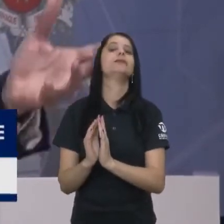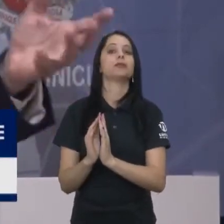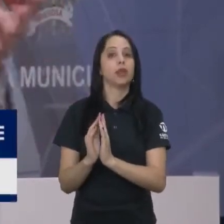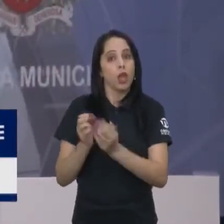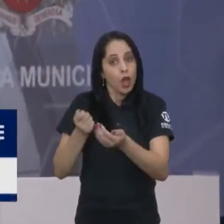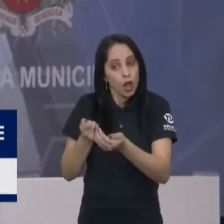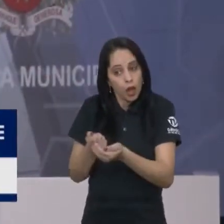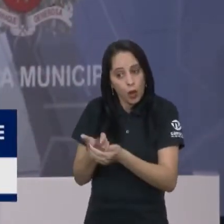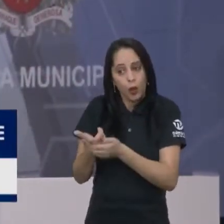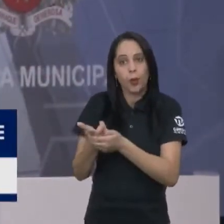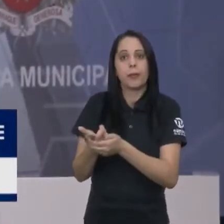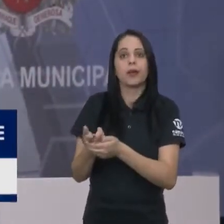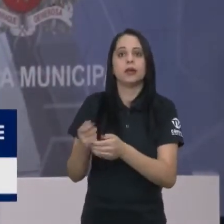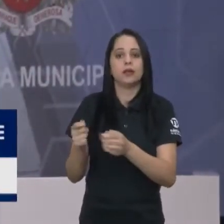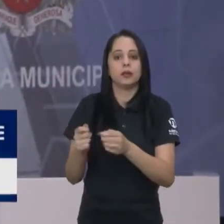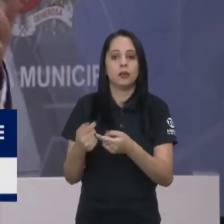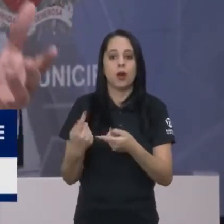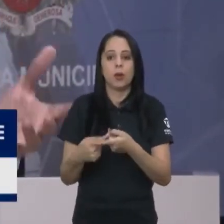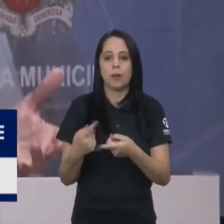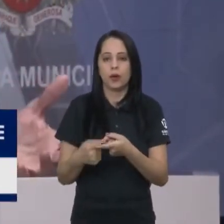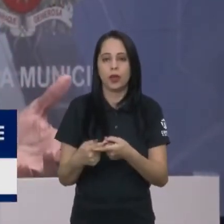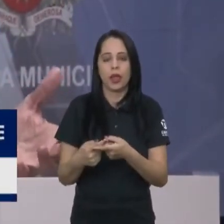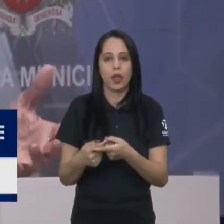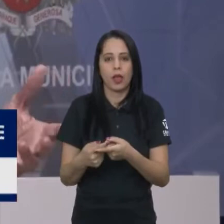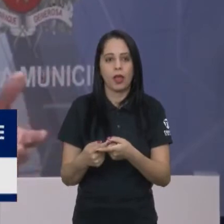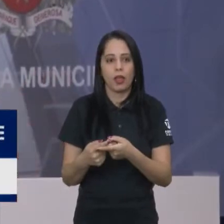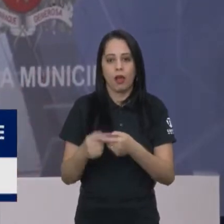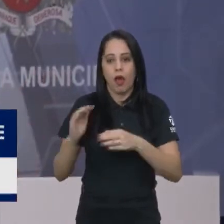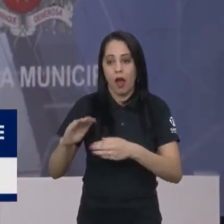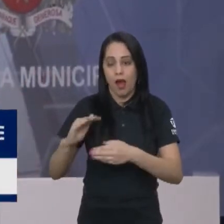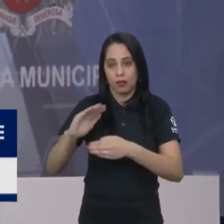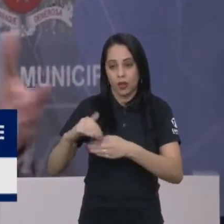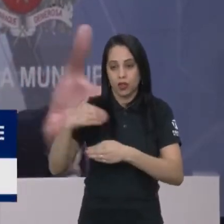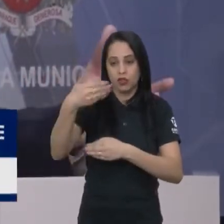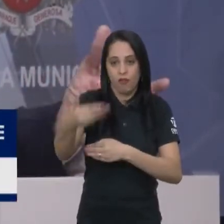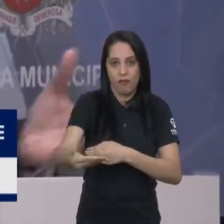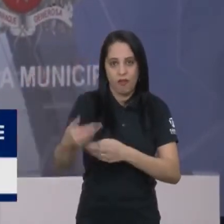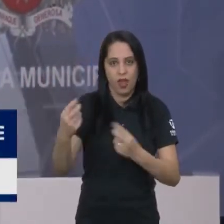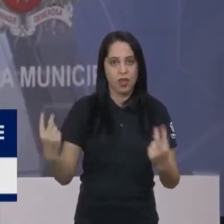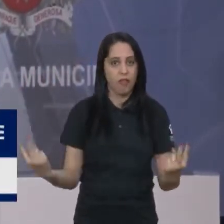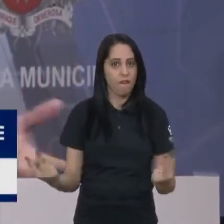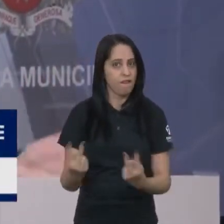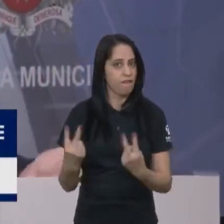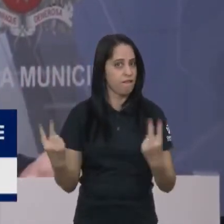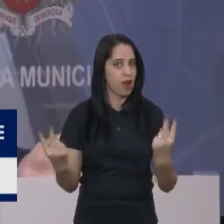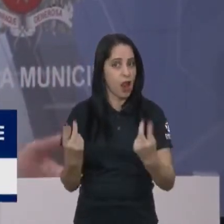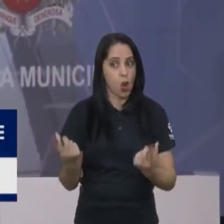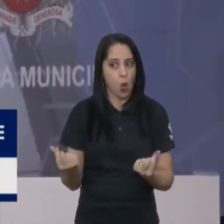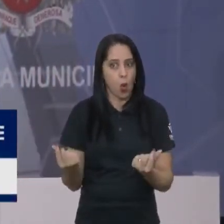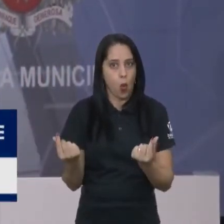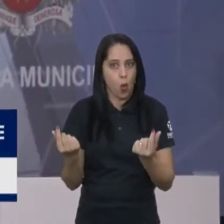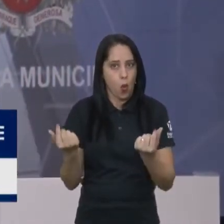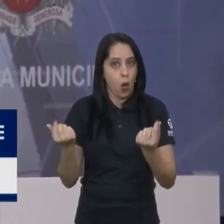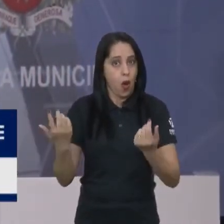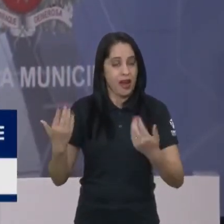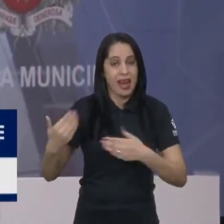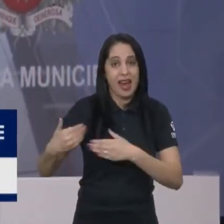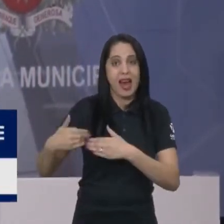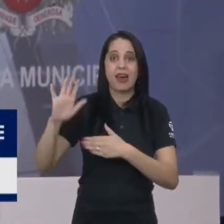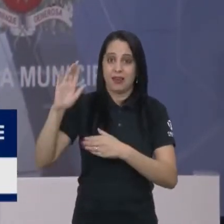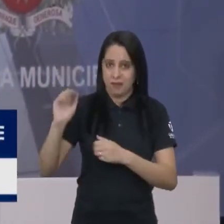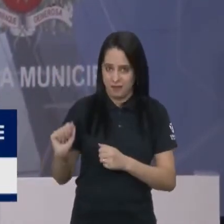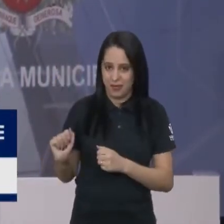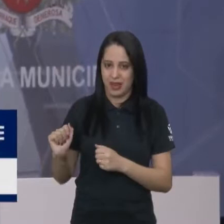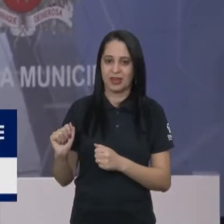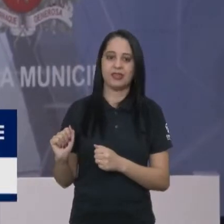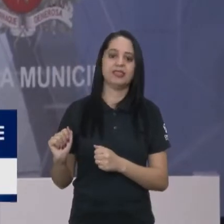compramos toda a frente do parque, era a parte mais valorizada, né? A frente, da frente das avenidas, é a parte mais cara, óbvio, né? Essa parte não tinha sido